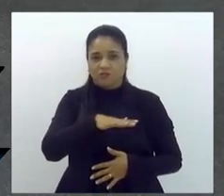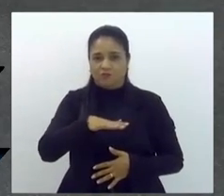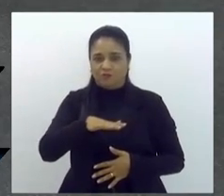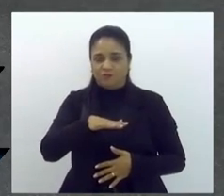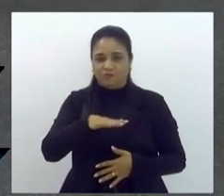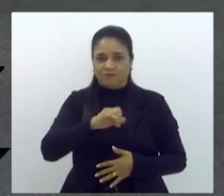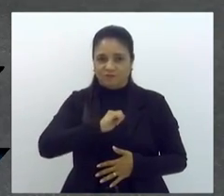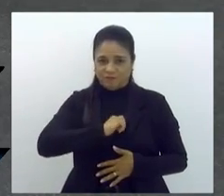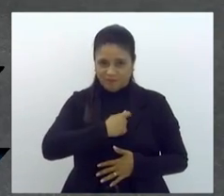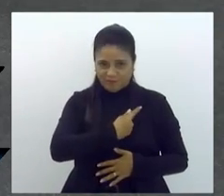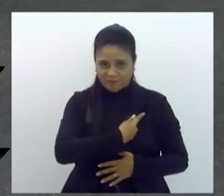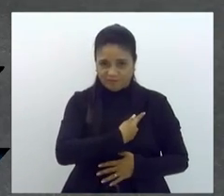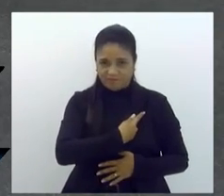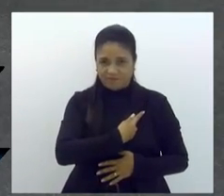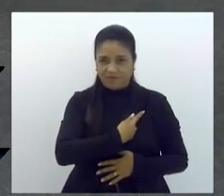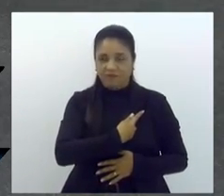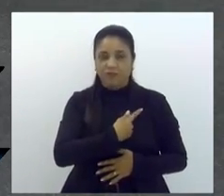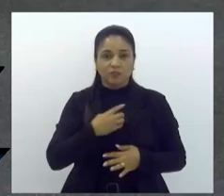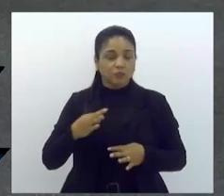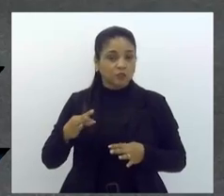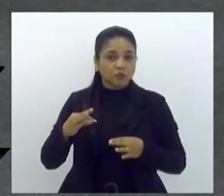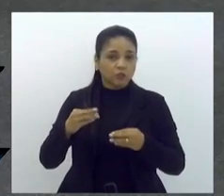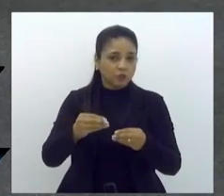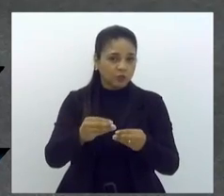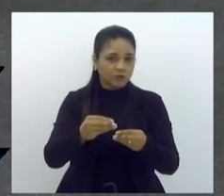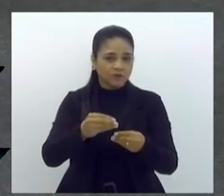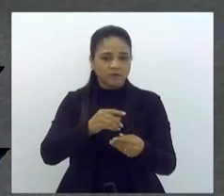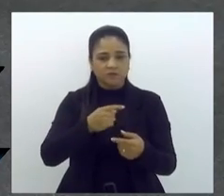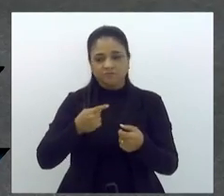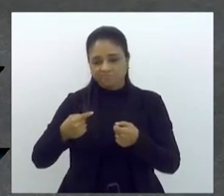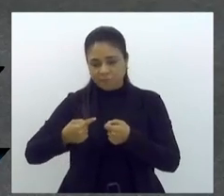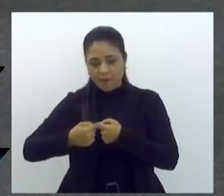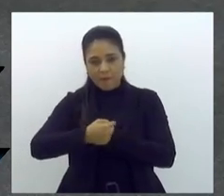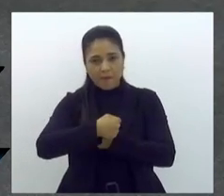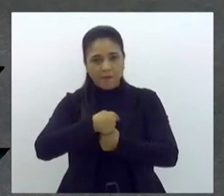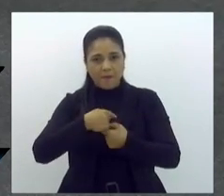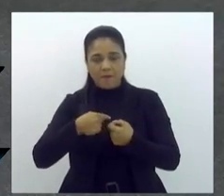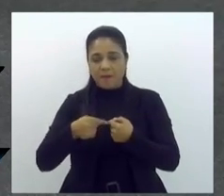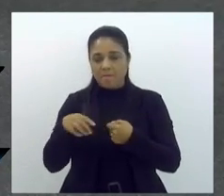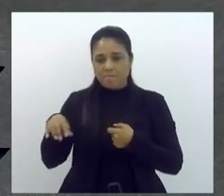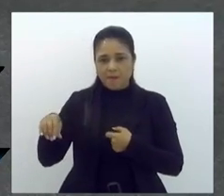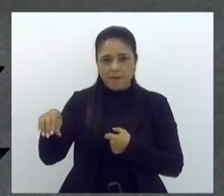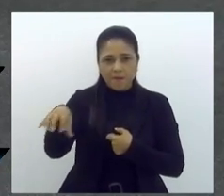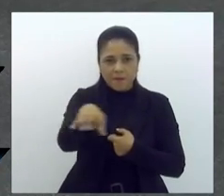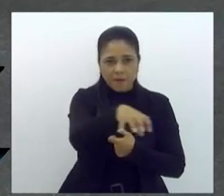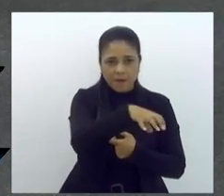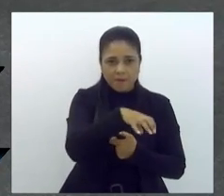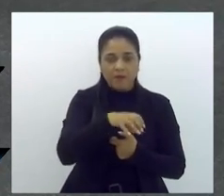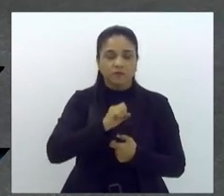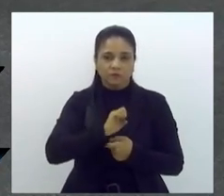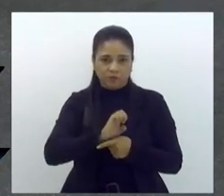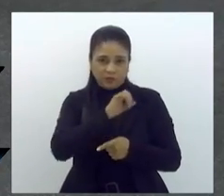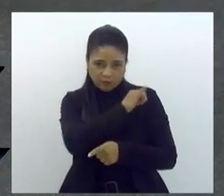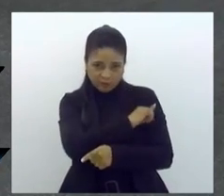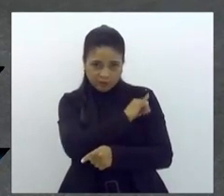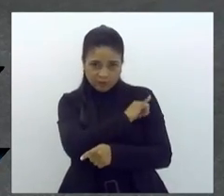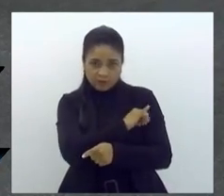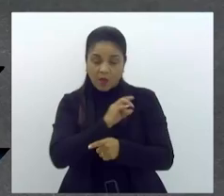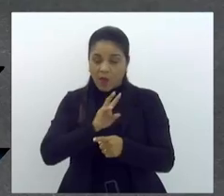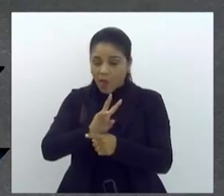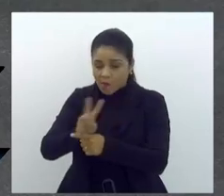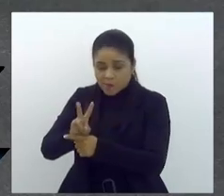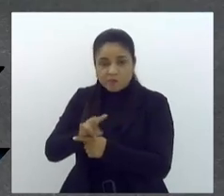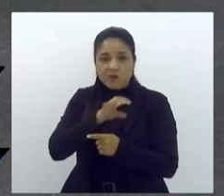né em vários aspectos as diversas regiões do Estado do Rio de Janeiro a proteção animal é um tema